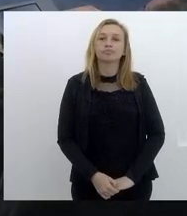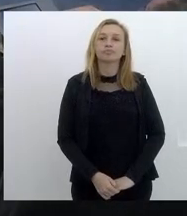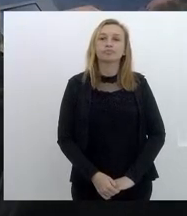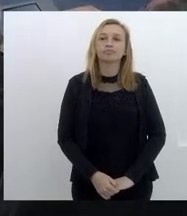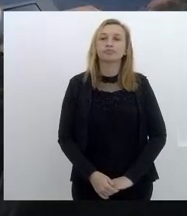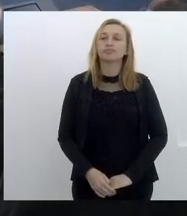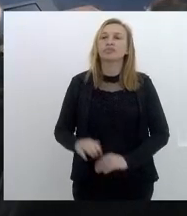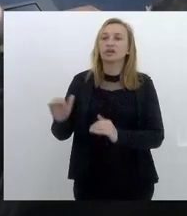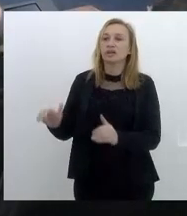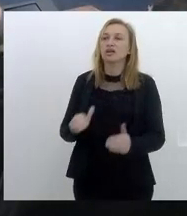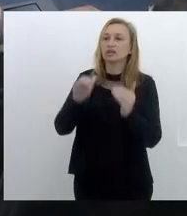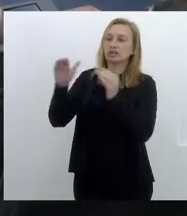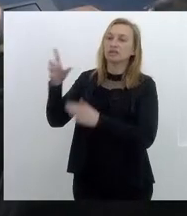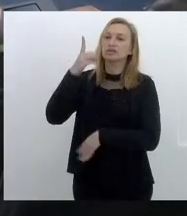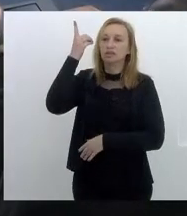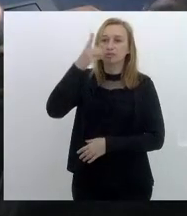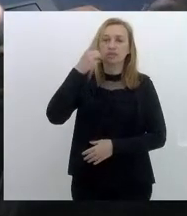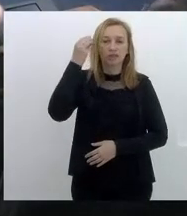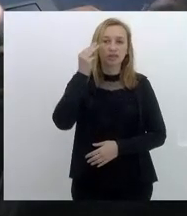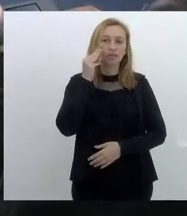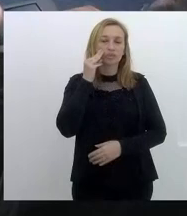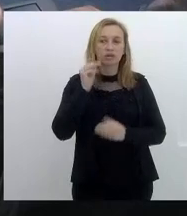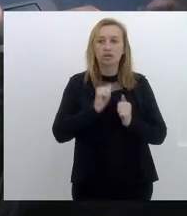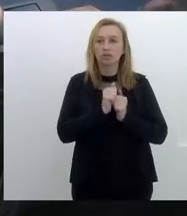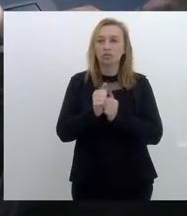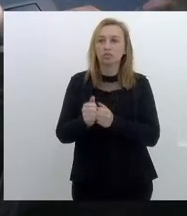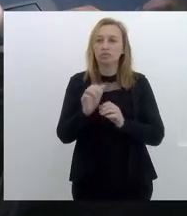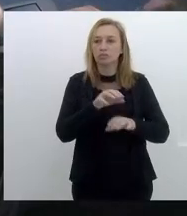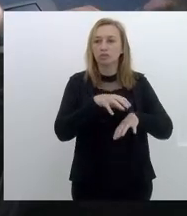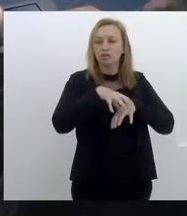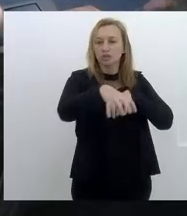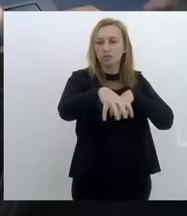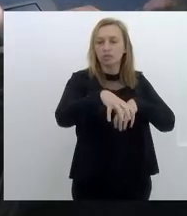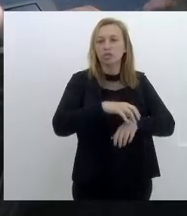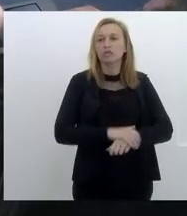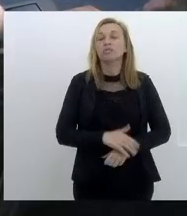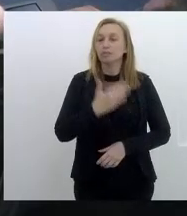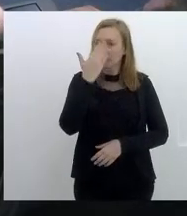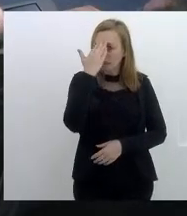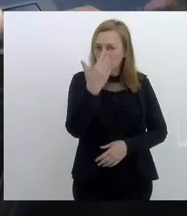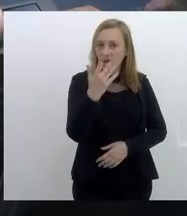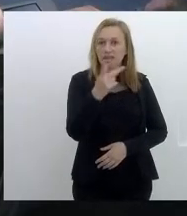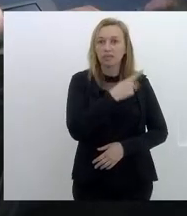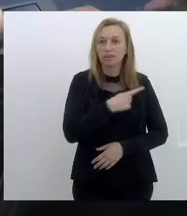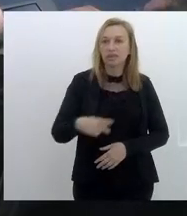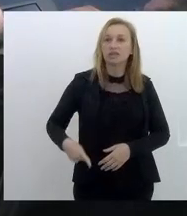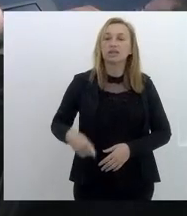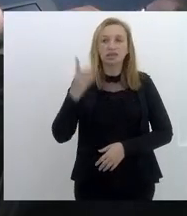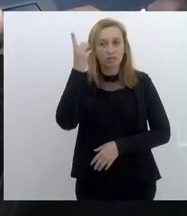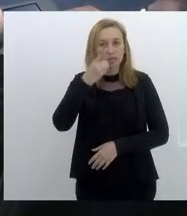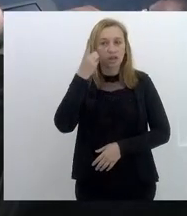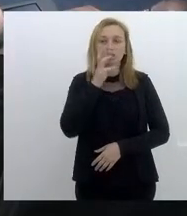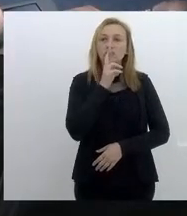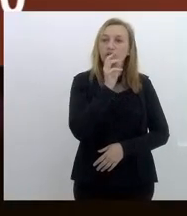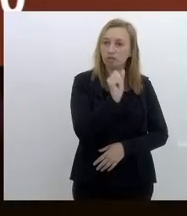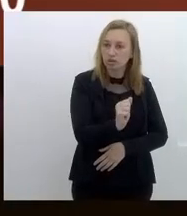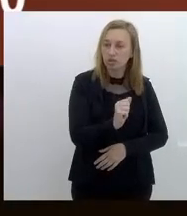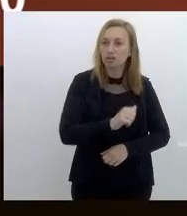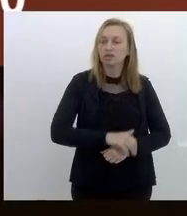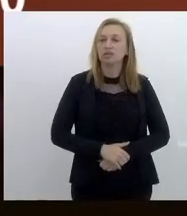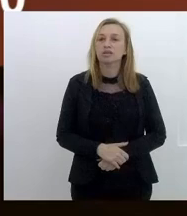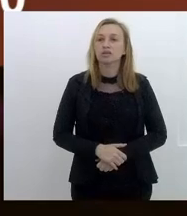excelentíssimo Deputado a Mônica Francisco que nos acompanha por via remota bom obrigada Presidente Deputado Rodrigo Amorim